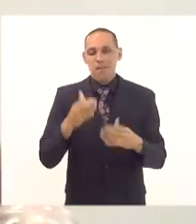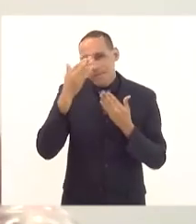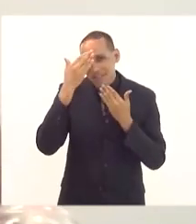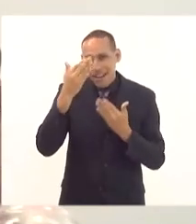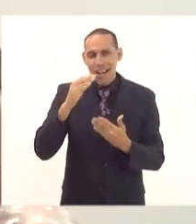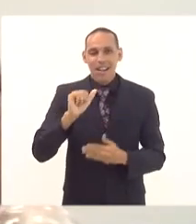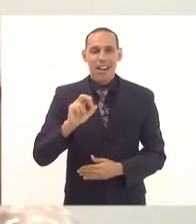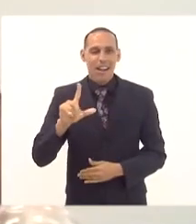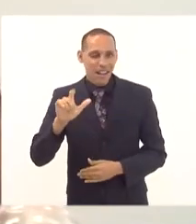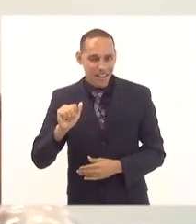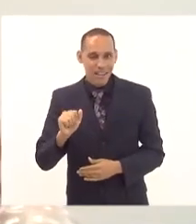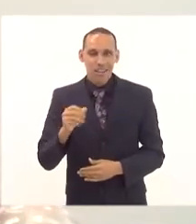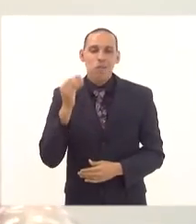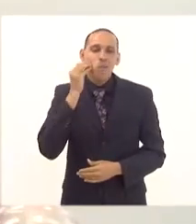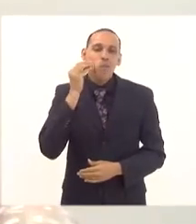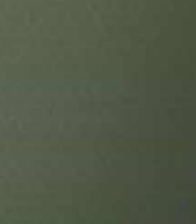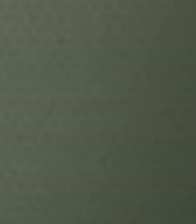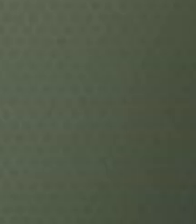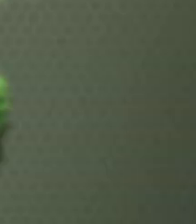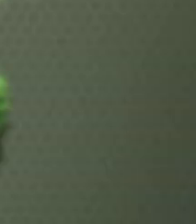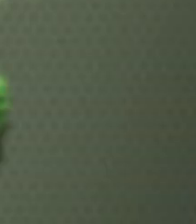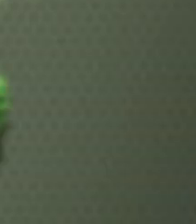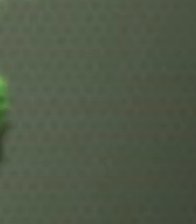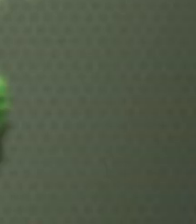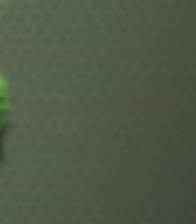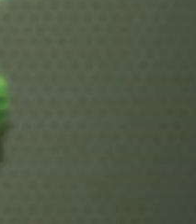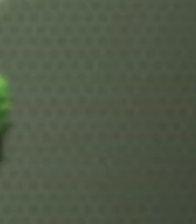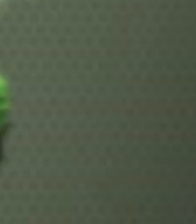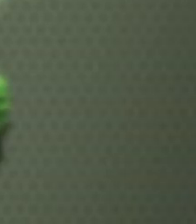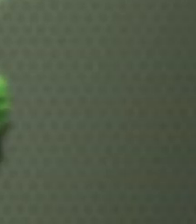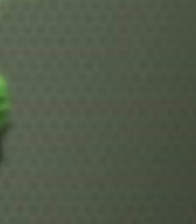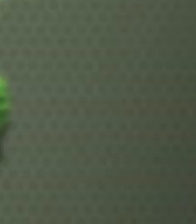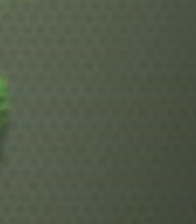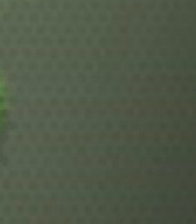aplicada vejo a todos e todas a